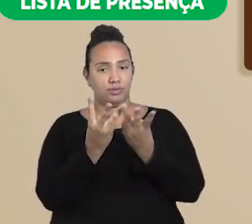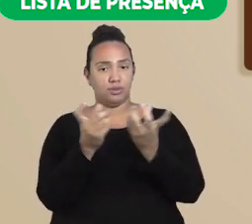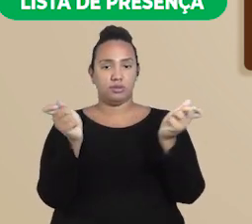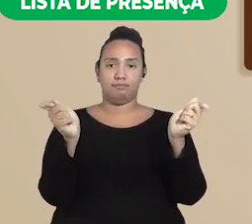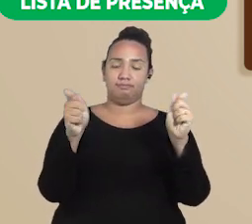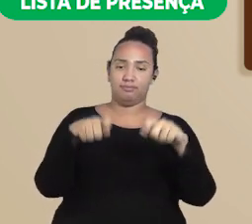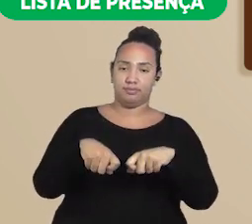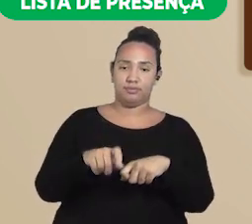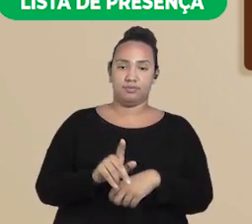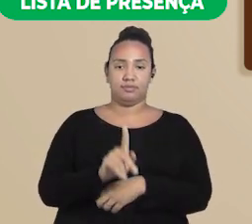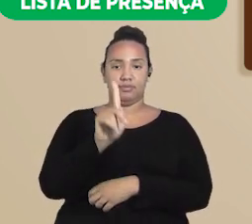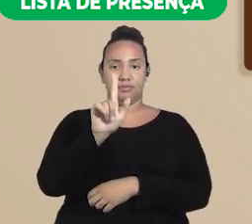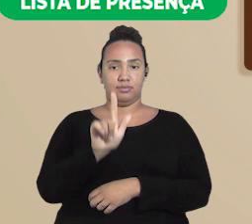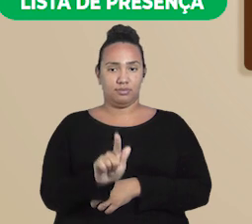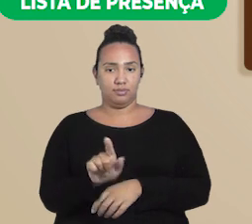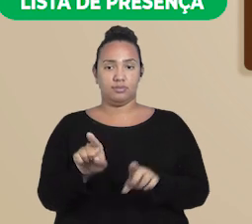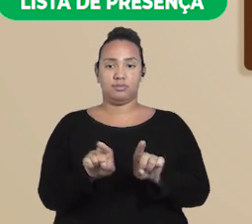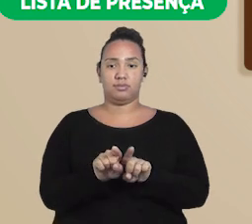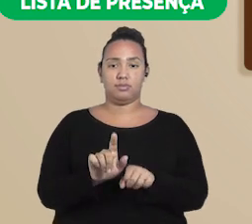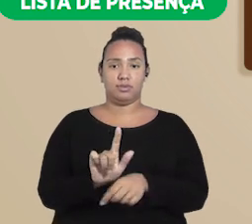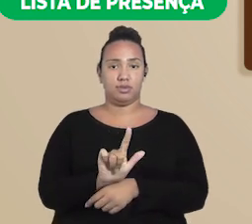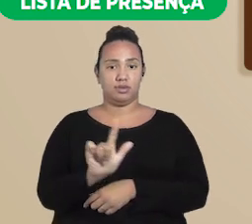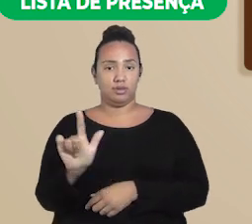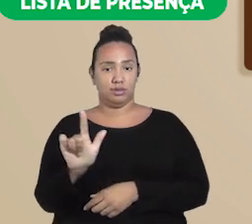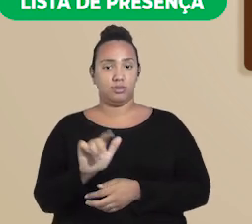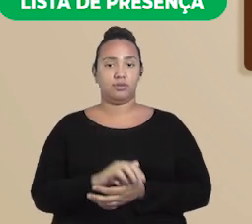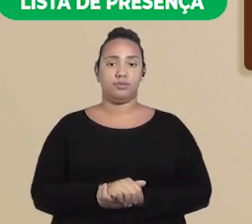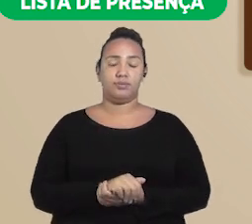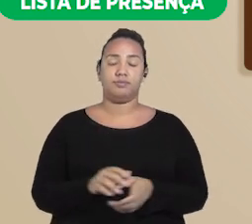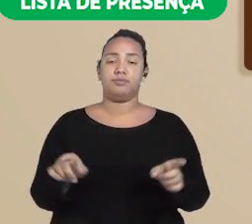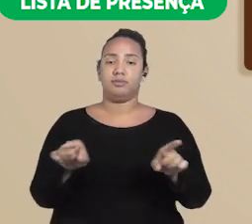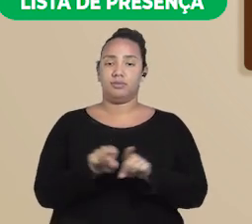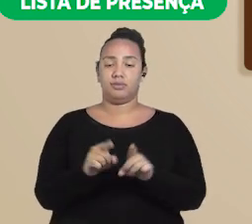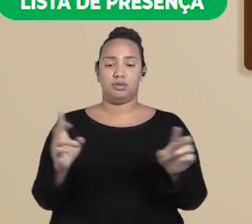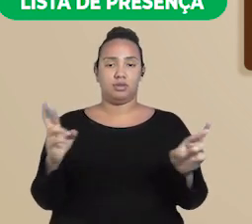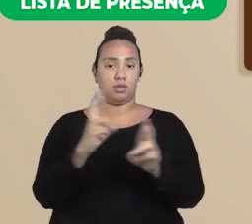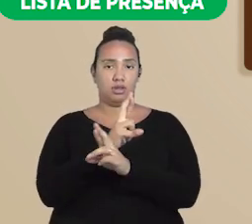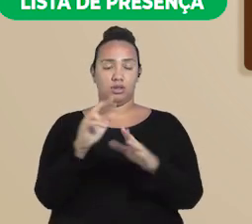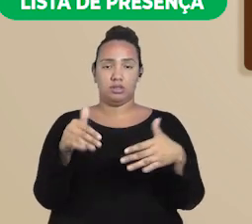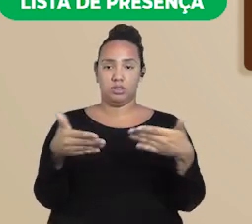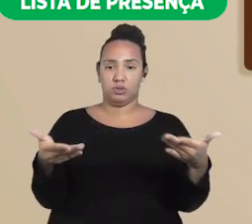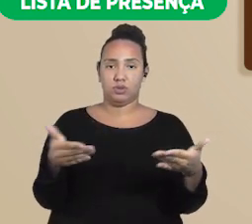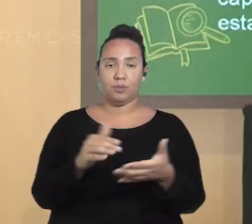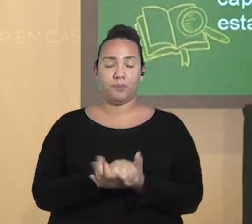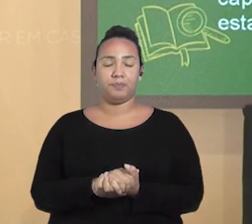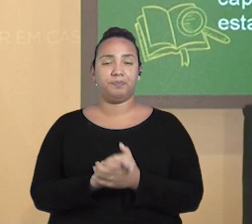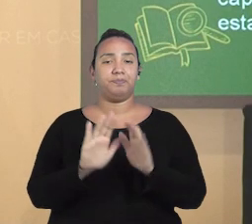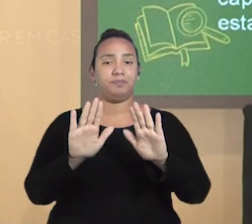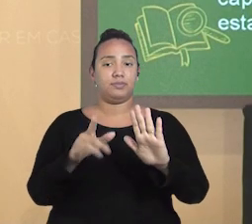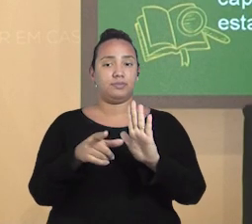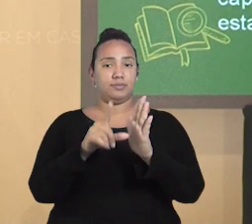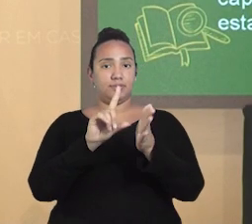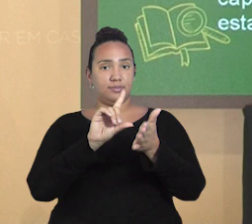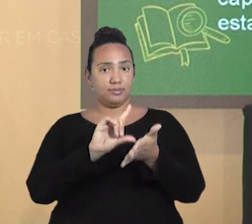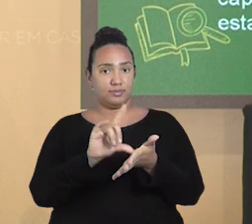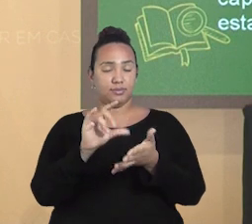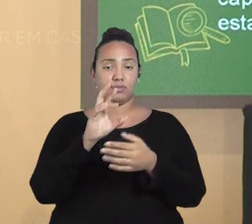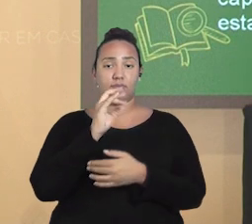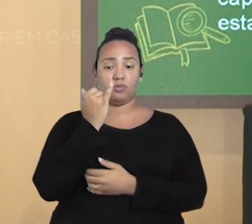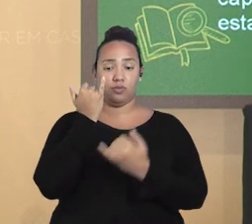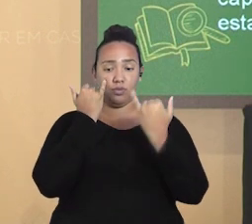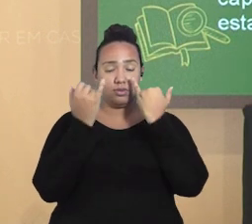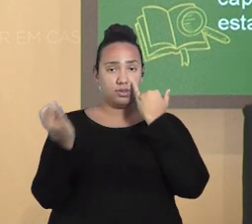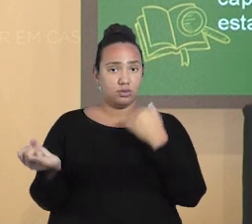massa e capacidade, quilograma e litro, e estabelecer a relação entre elas. Mas antes, quero dar um